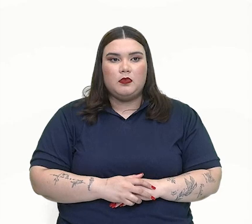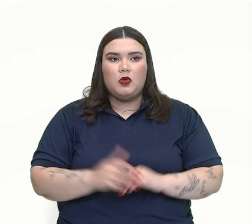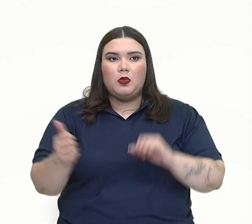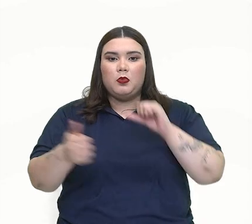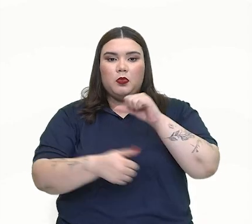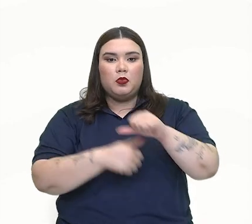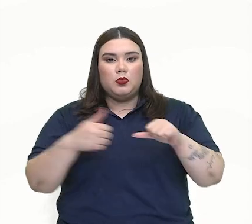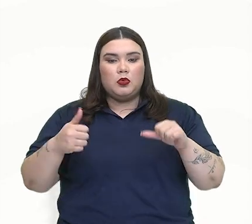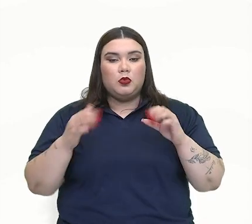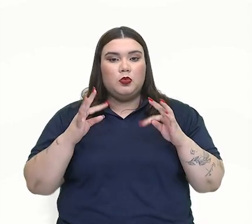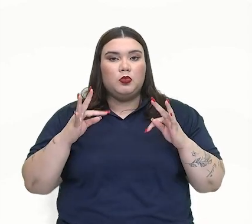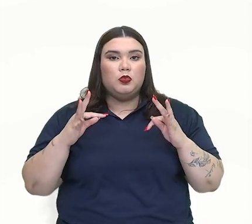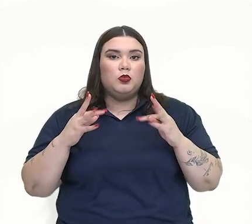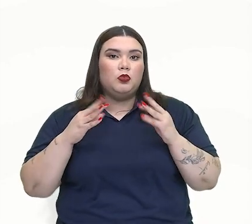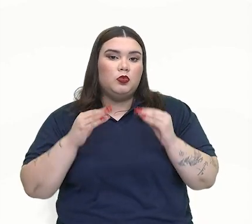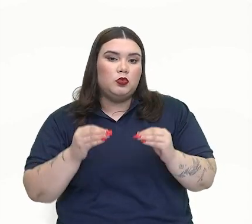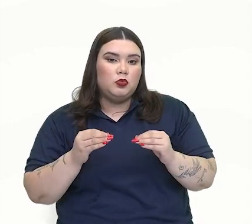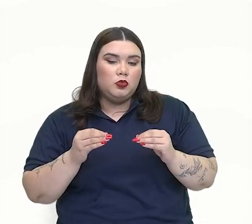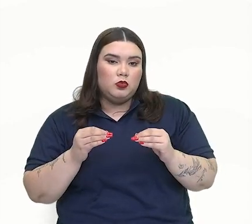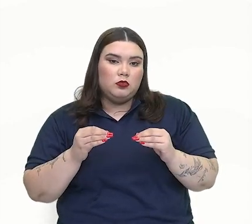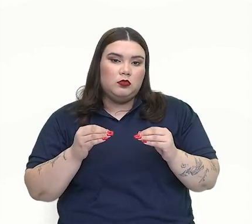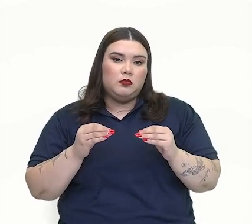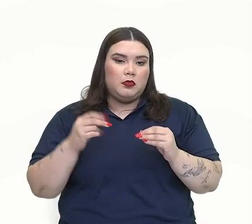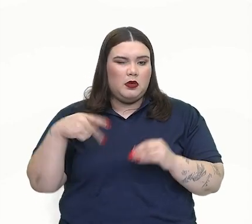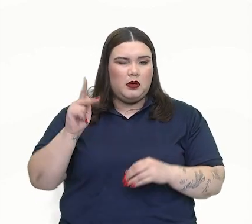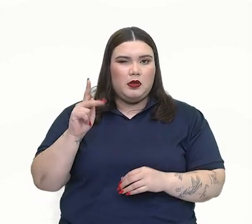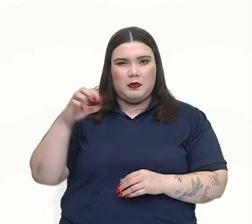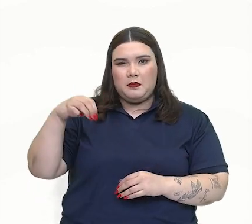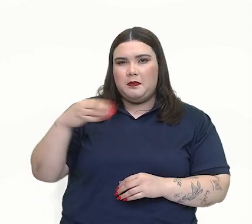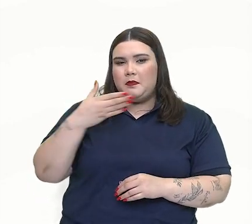vou transformar 237